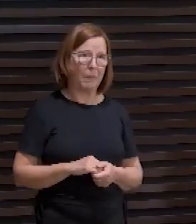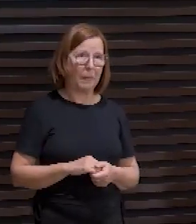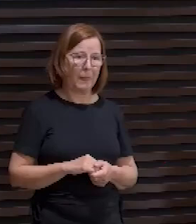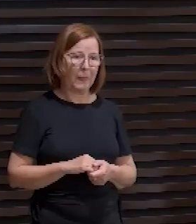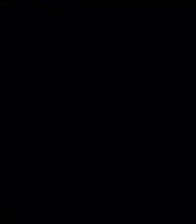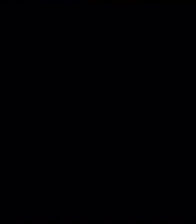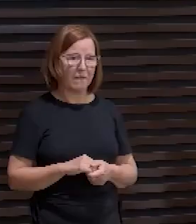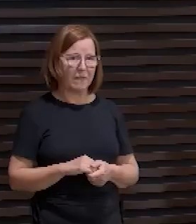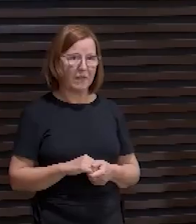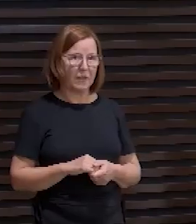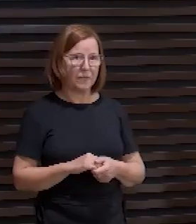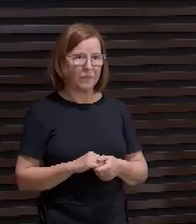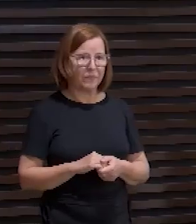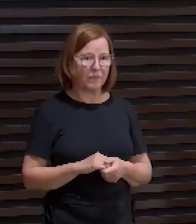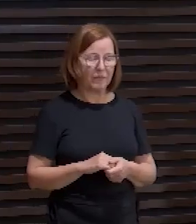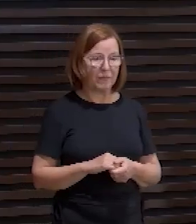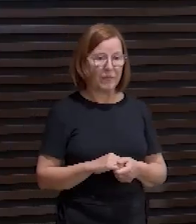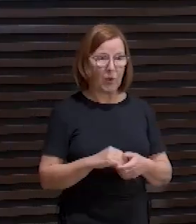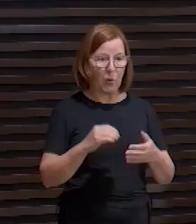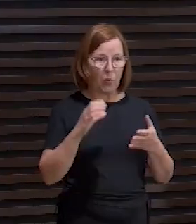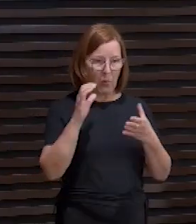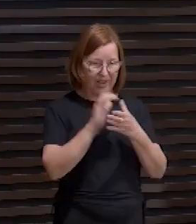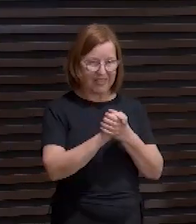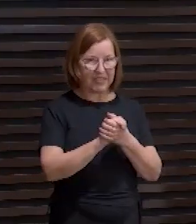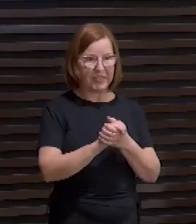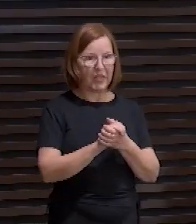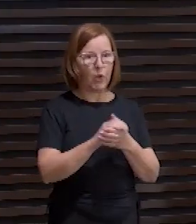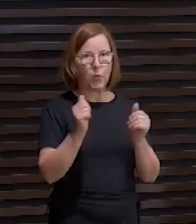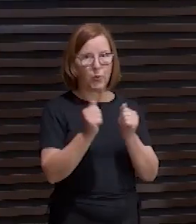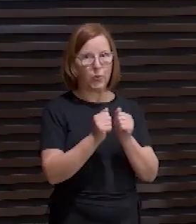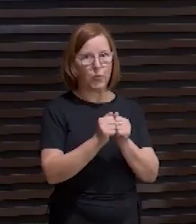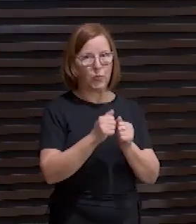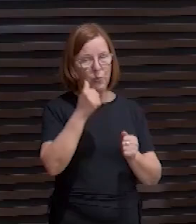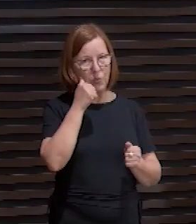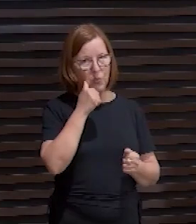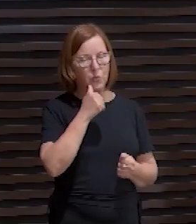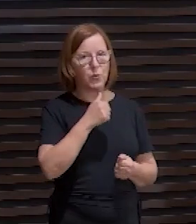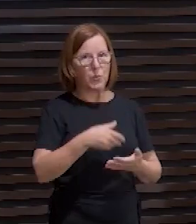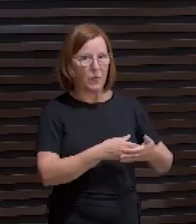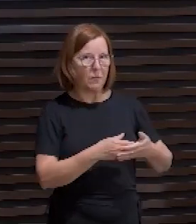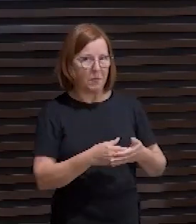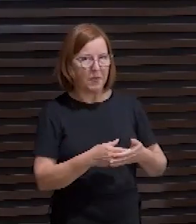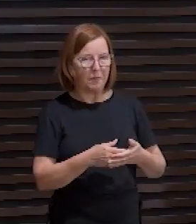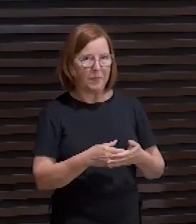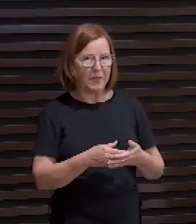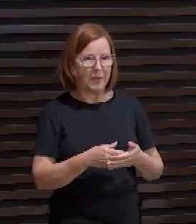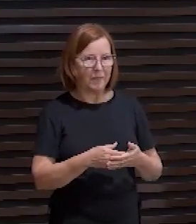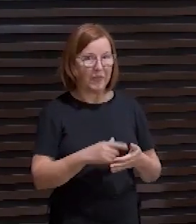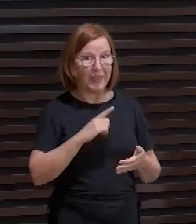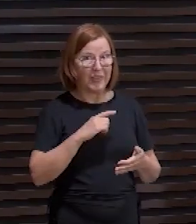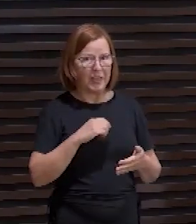saiu daqui e sofreu um grave acidente. Muito triste tudo aquilo que estava acontecendo. Mas quando a gente